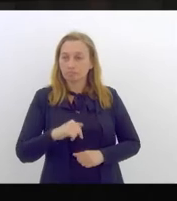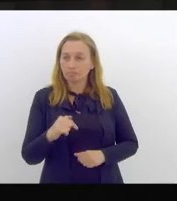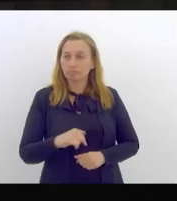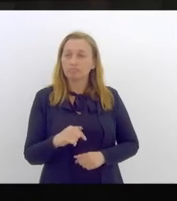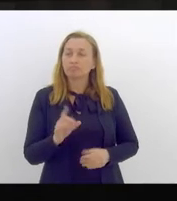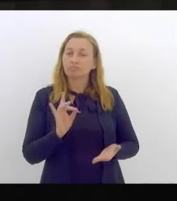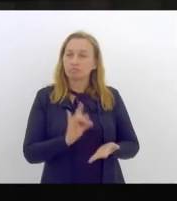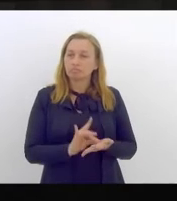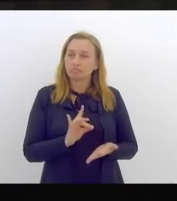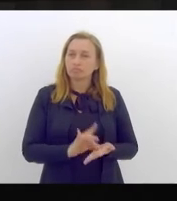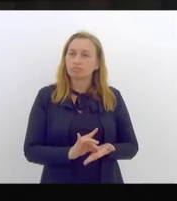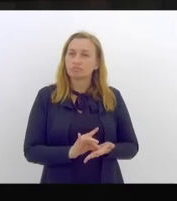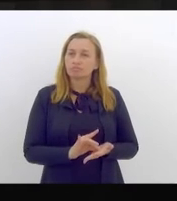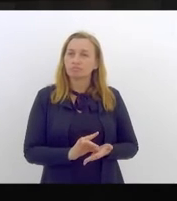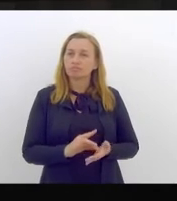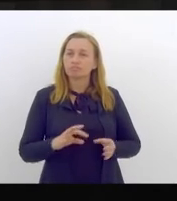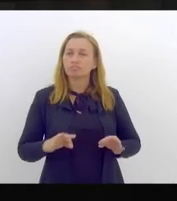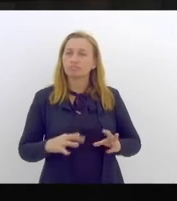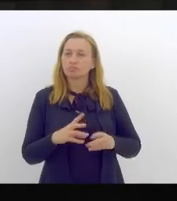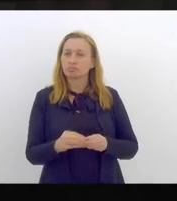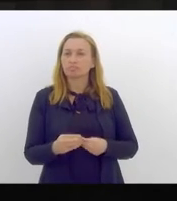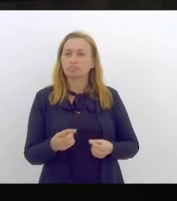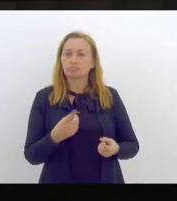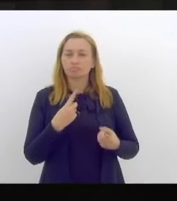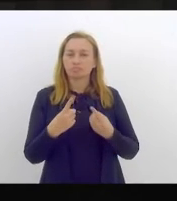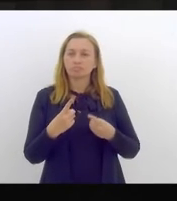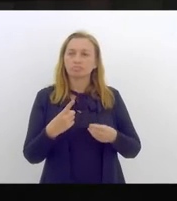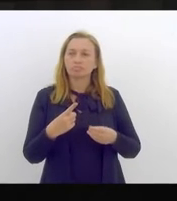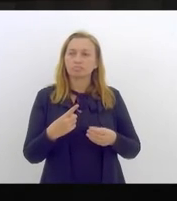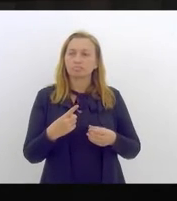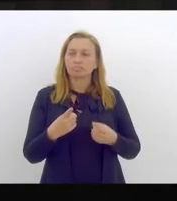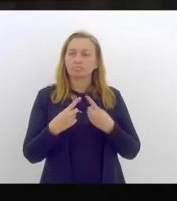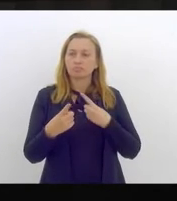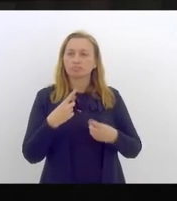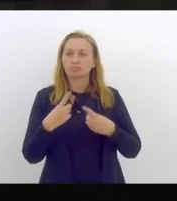realmente faz todo esse tipo de trabalho. Pois bem,